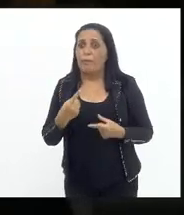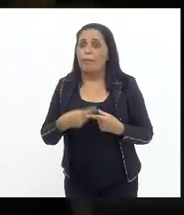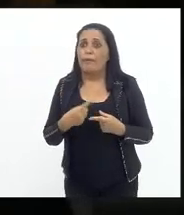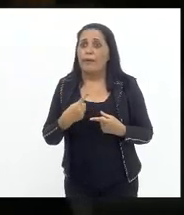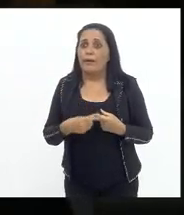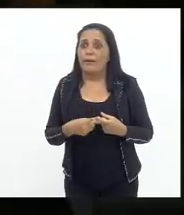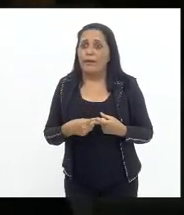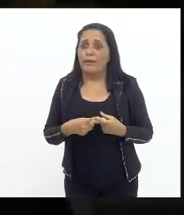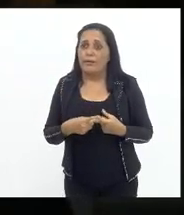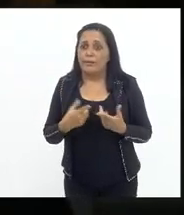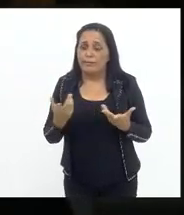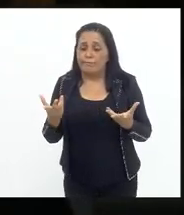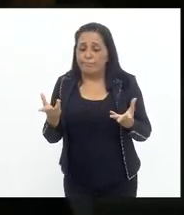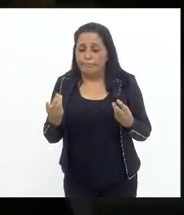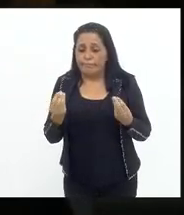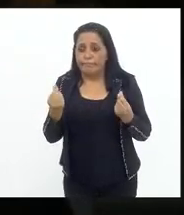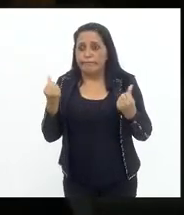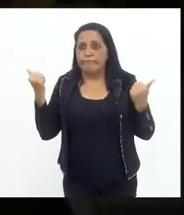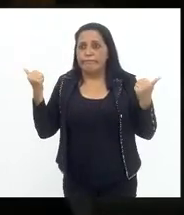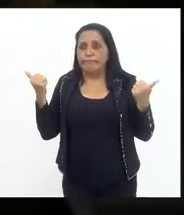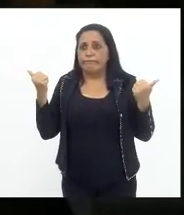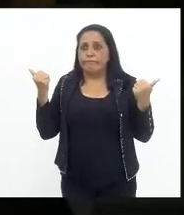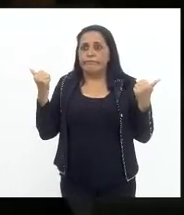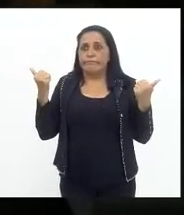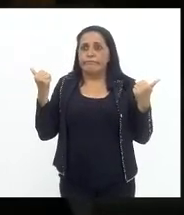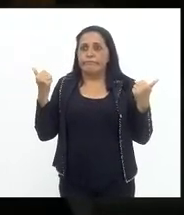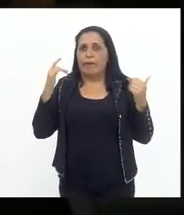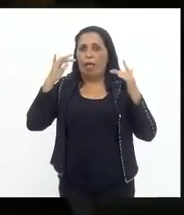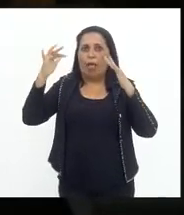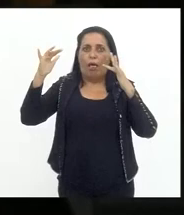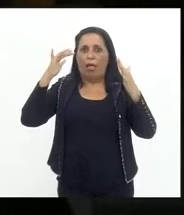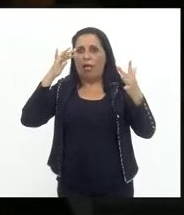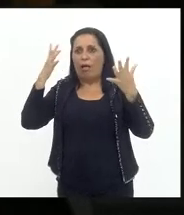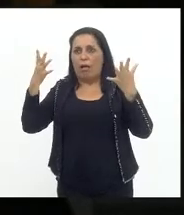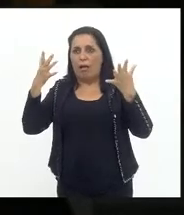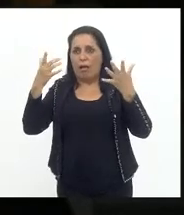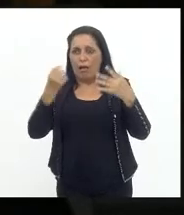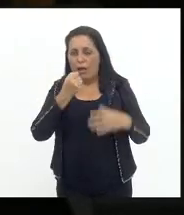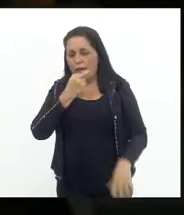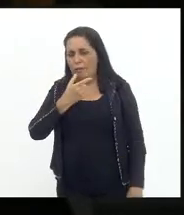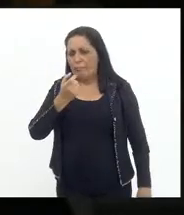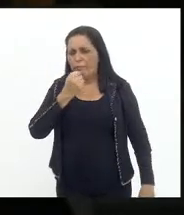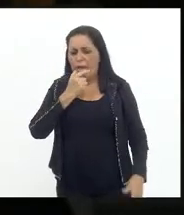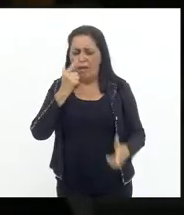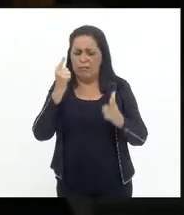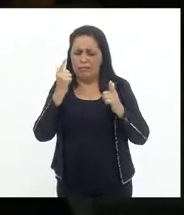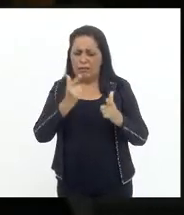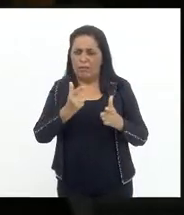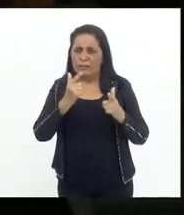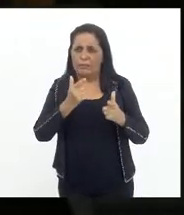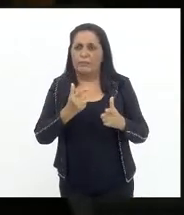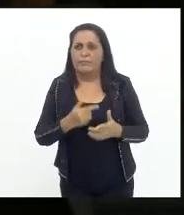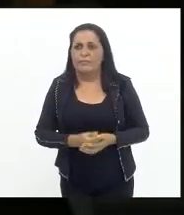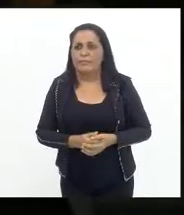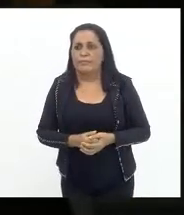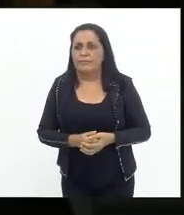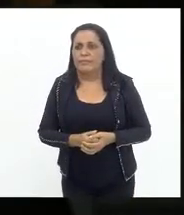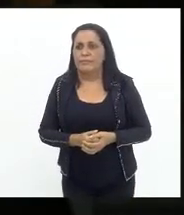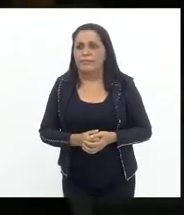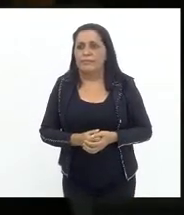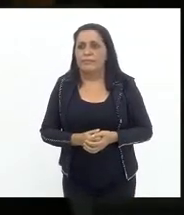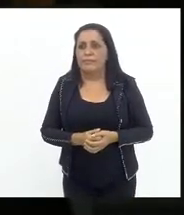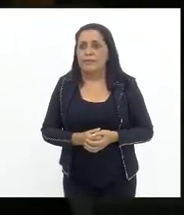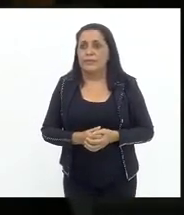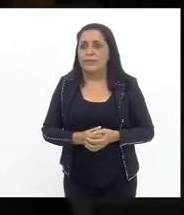não é pertinente, é uma fabulação, é um deboche, é um assinte, é que ela